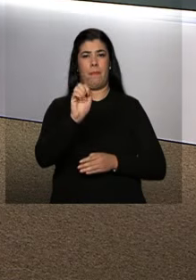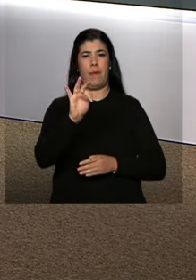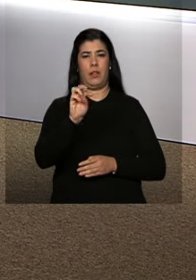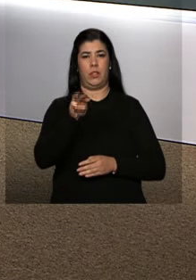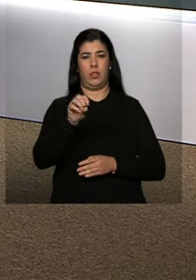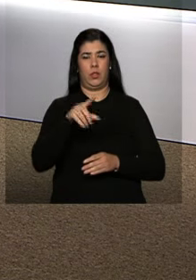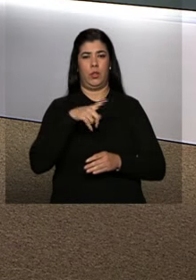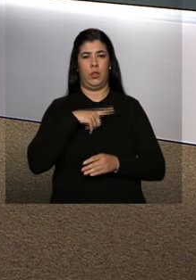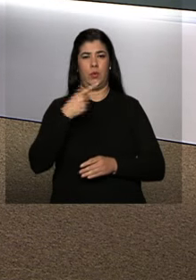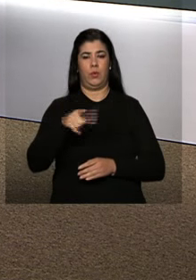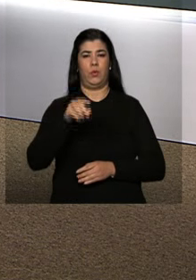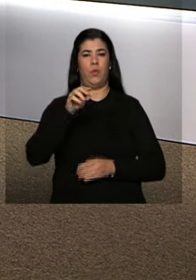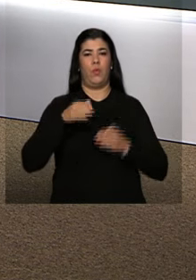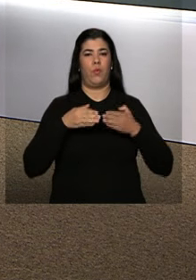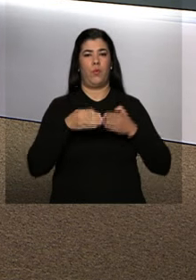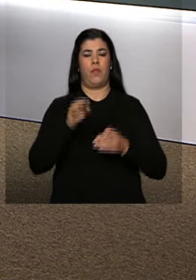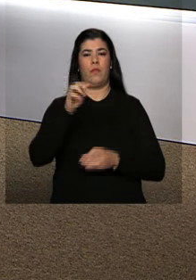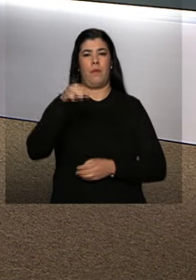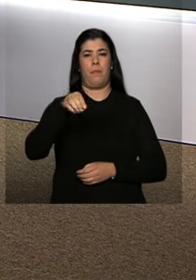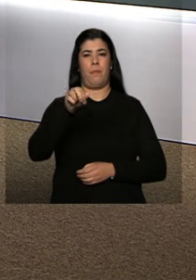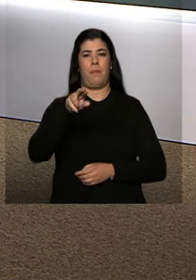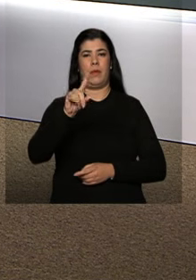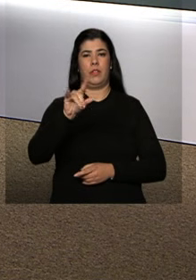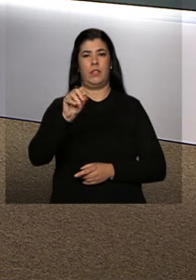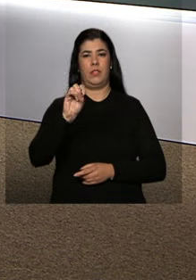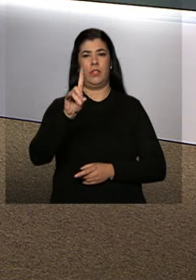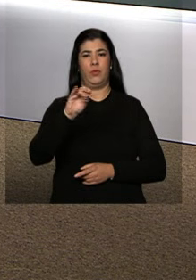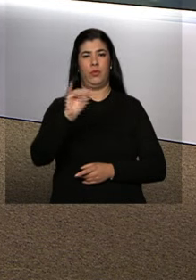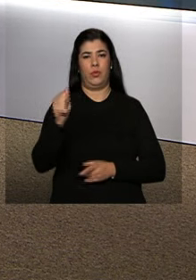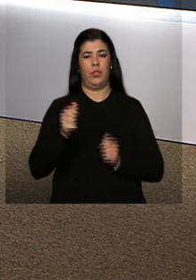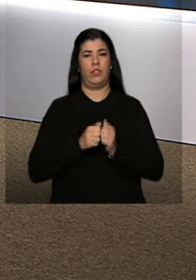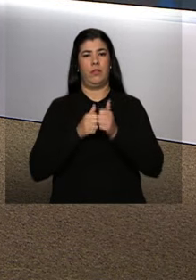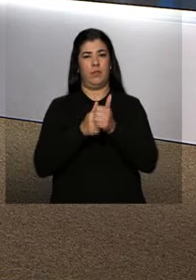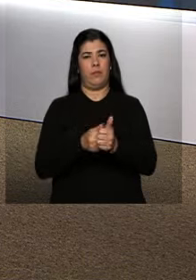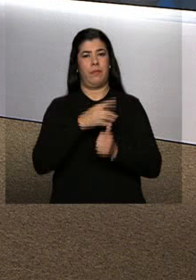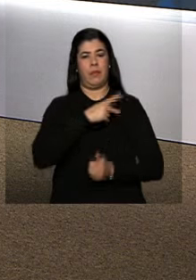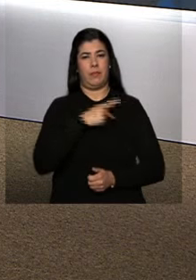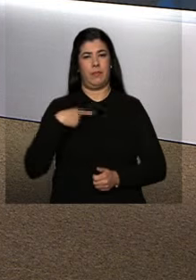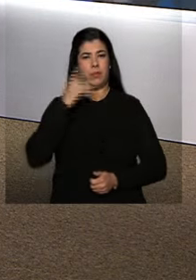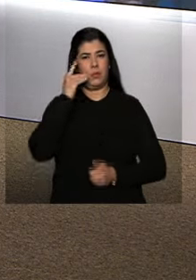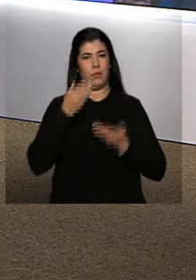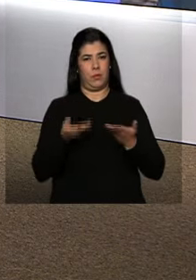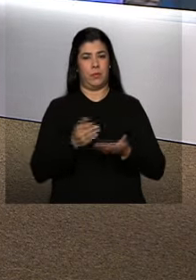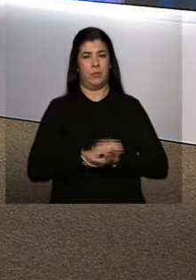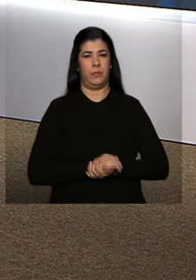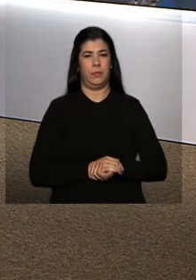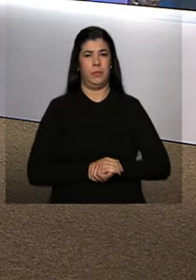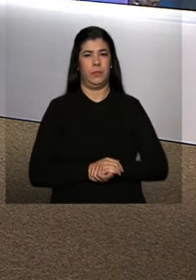A presidenta Dilma Rousseff participa da cerimônia, que começa neste momento. Vamos acompanhar.